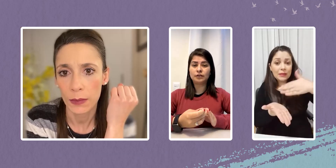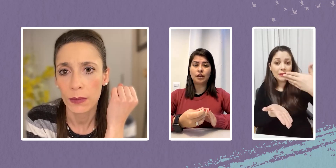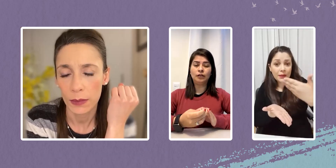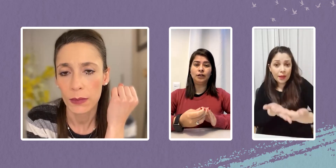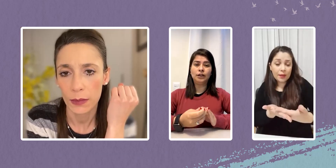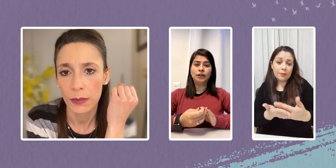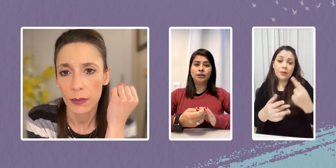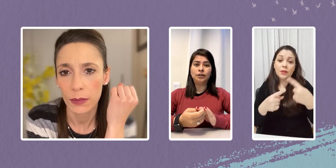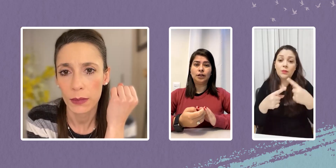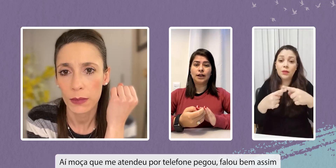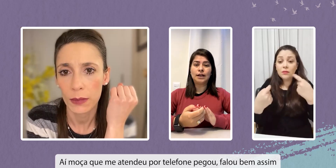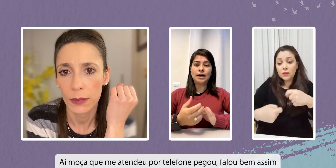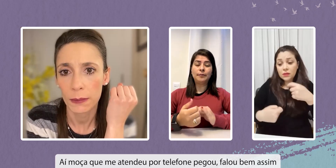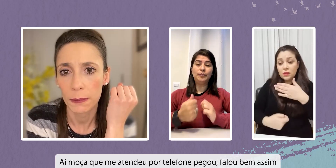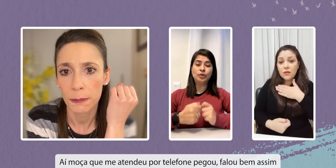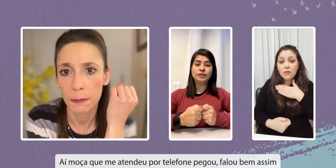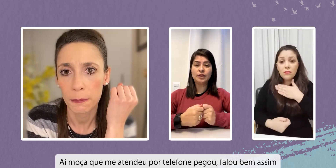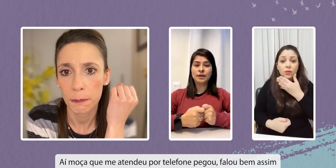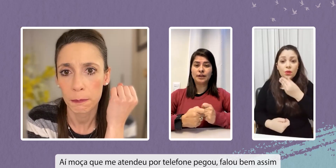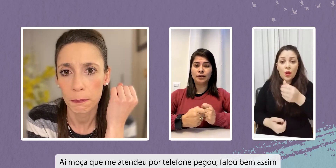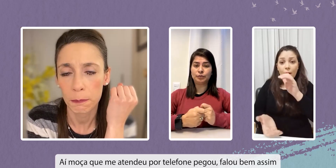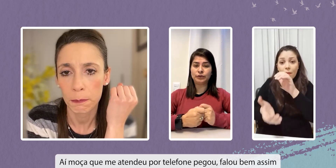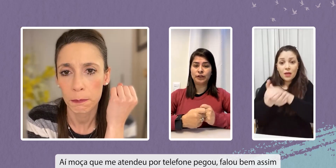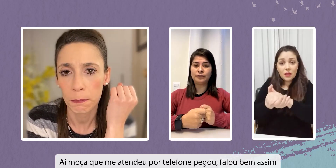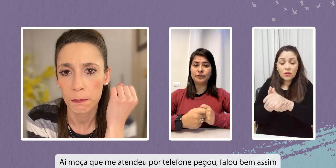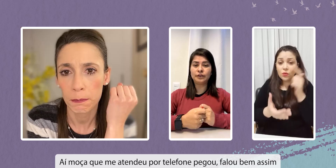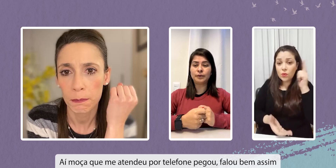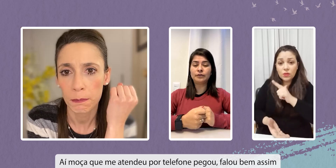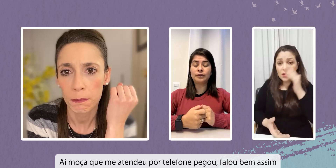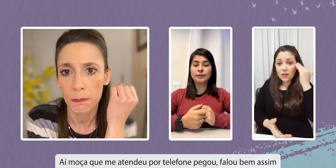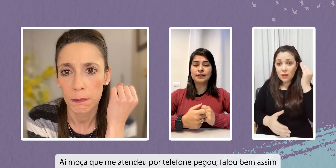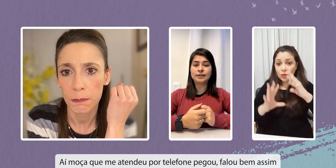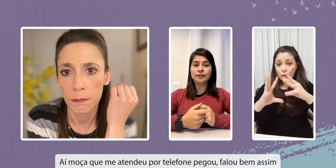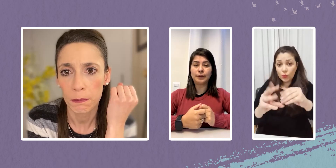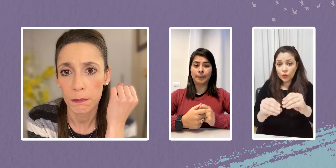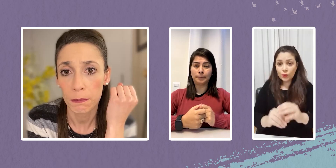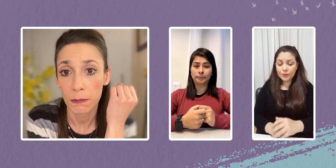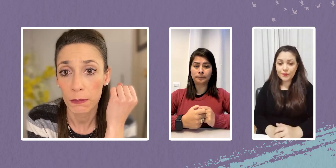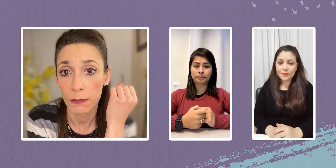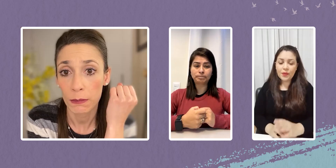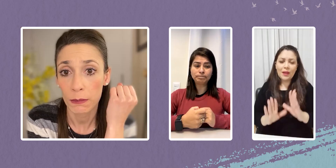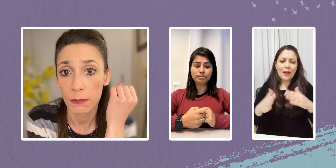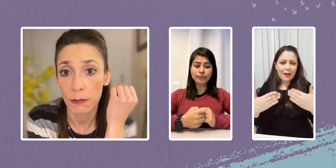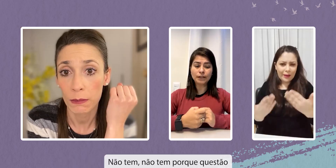né? Tal. Aí a moça que me atendeu por telefone pegou e falou bem assim,